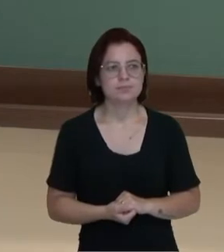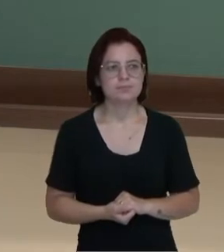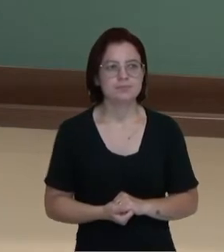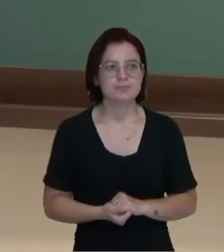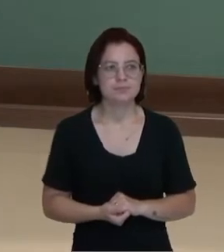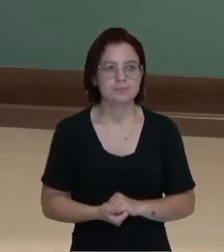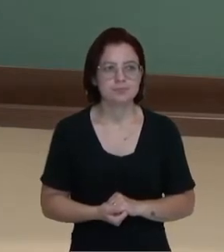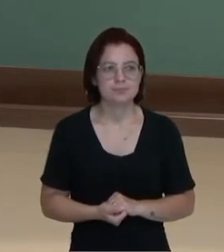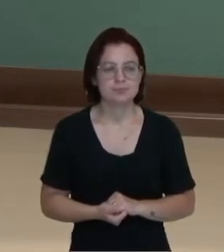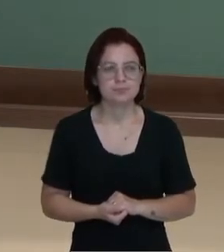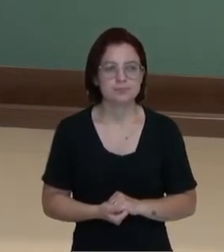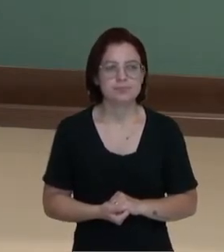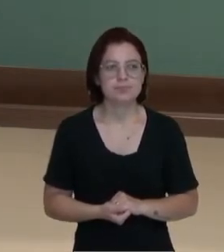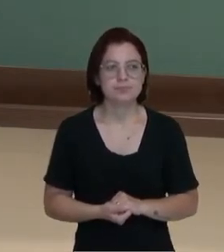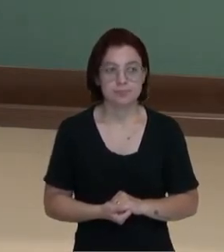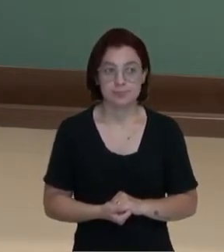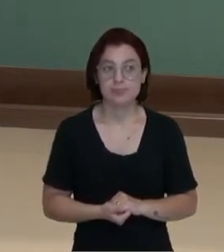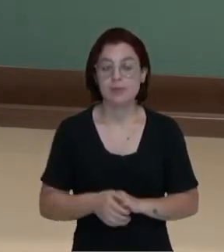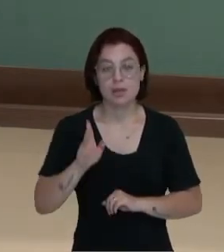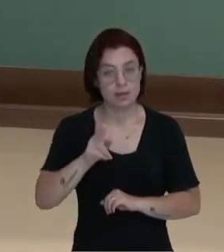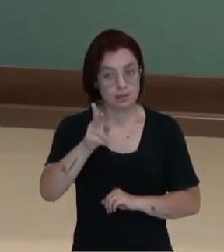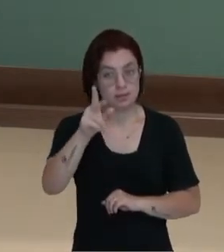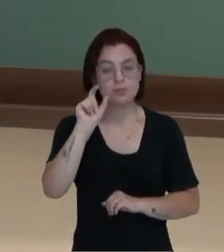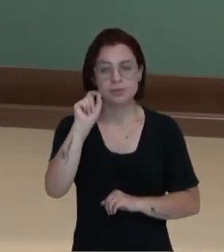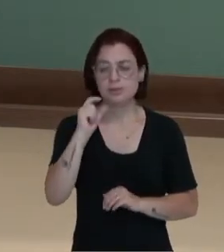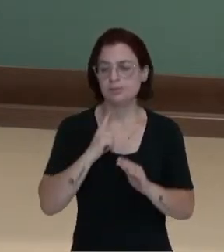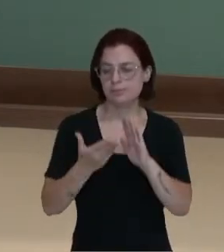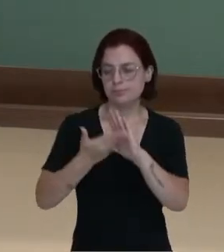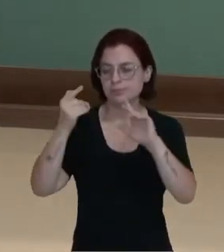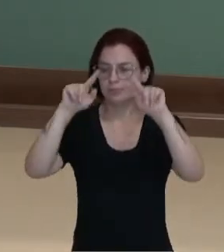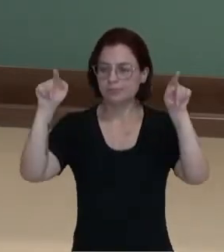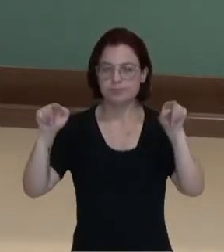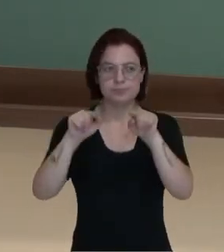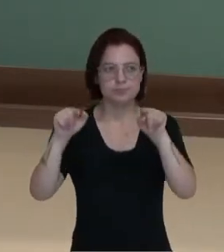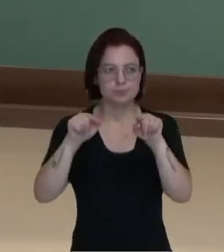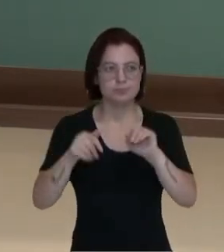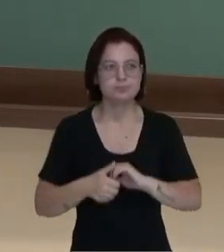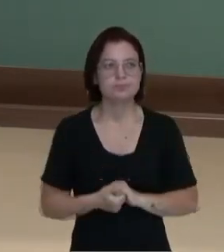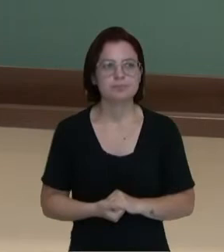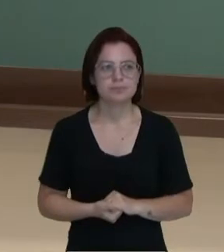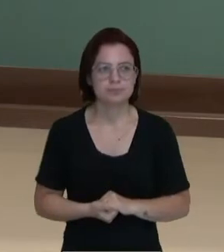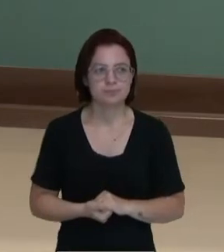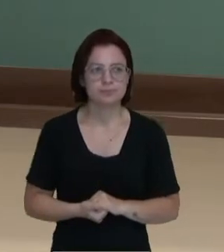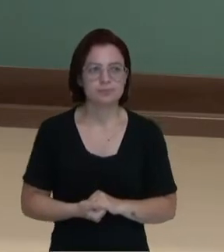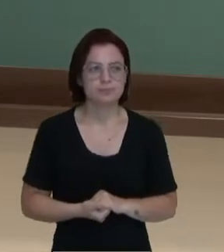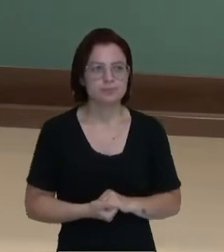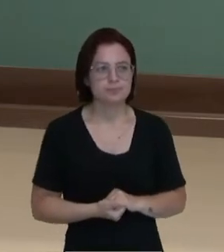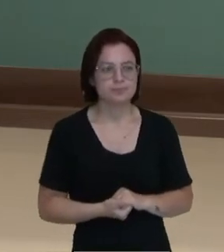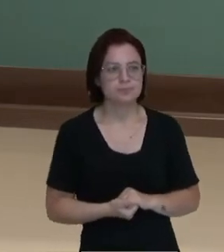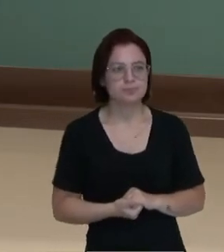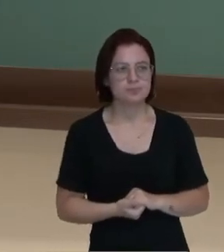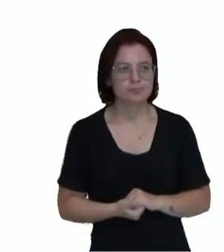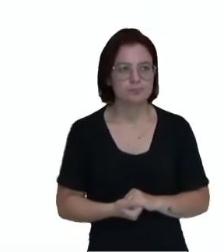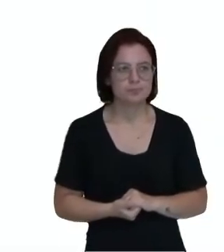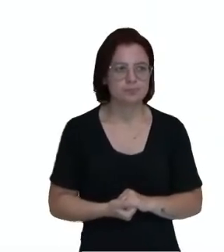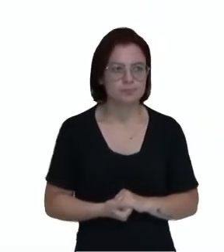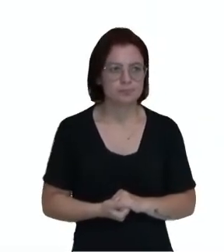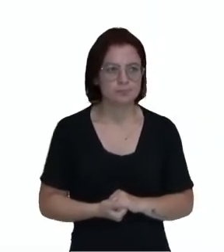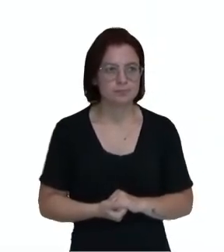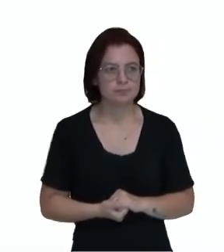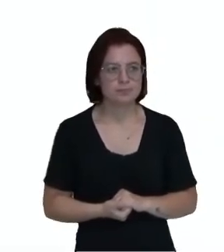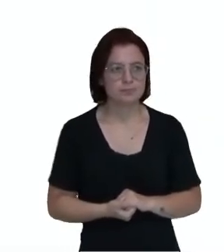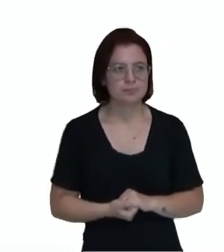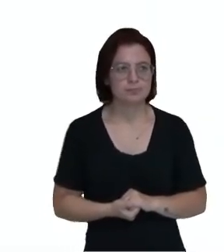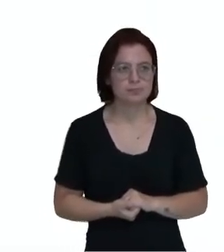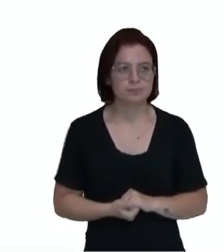aqui, eu ainda tenho para eliminar os colchetes. Isso vai ficar 2 vezes 30 divididos por 5 dá